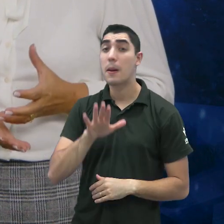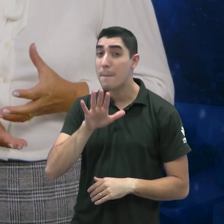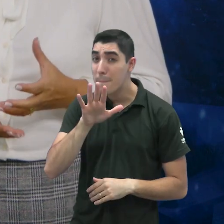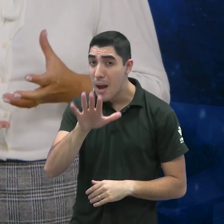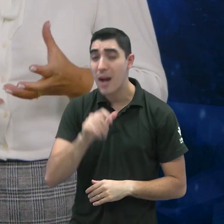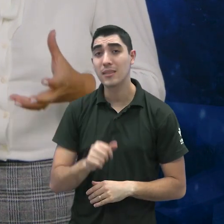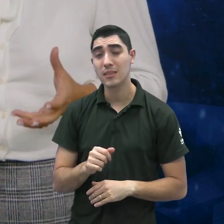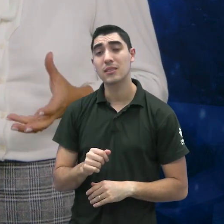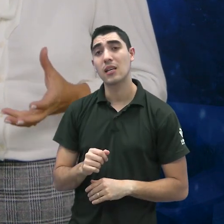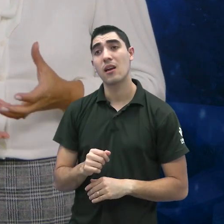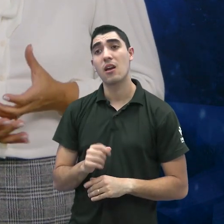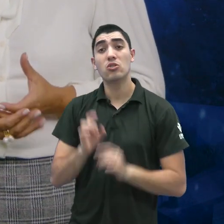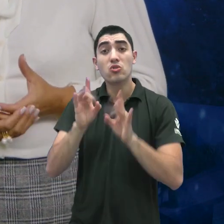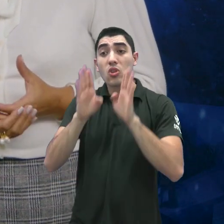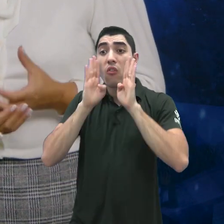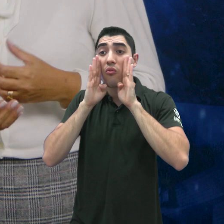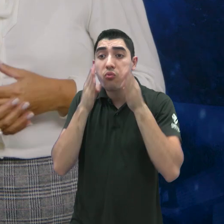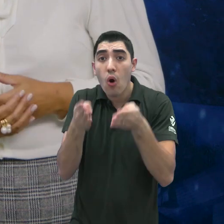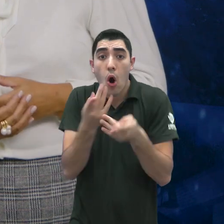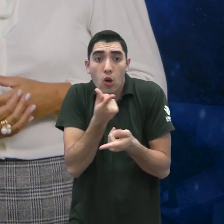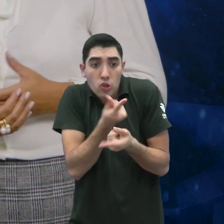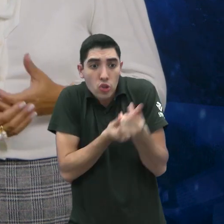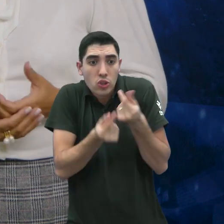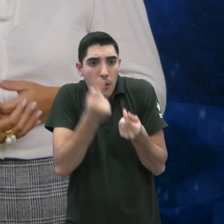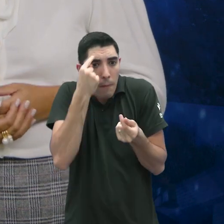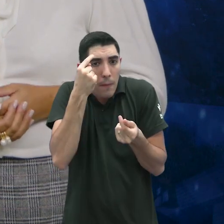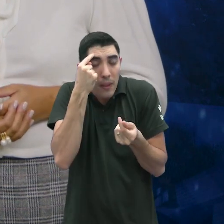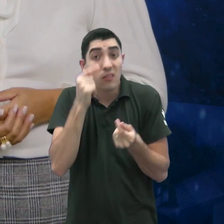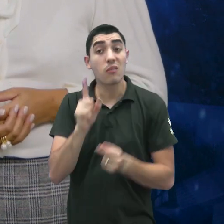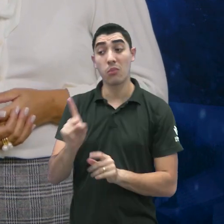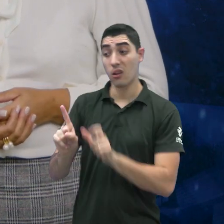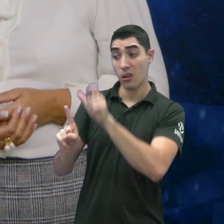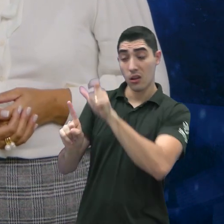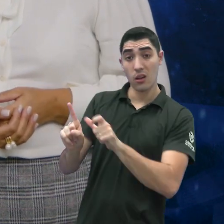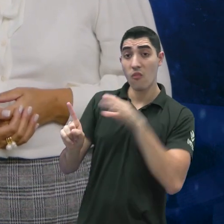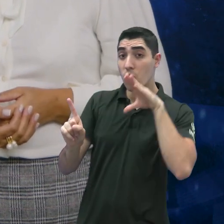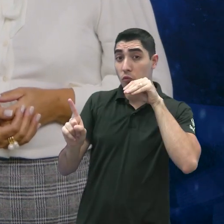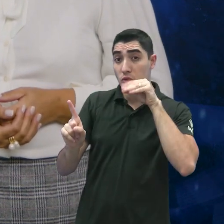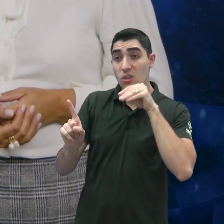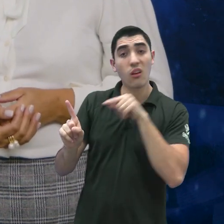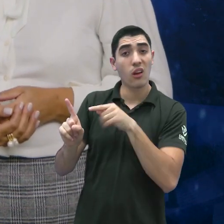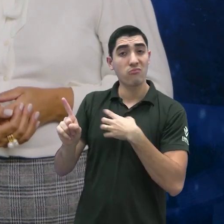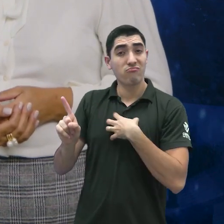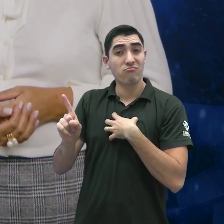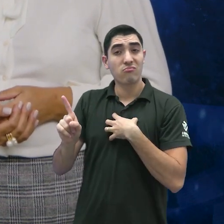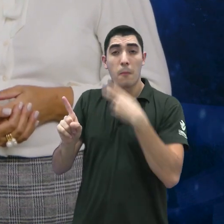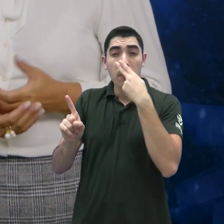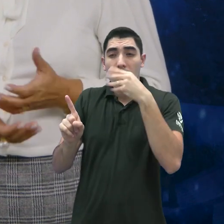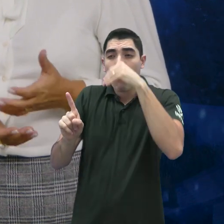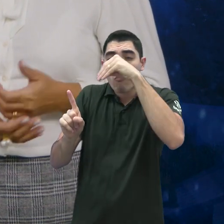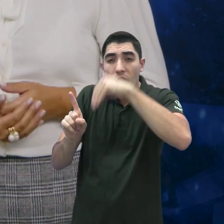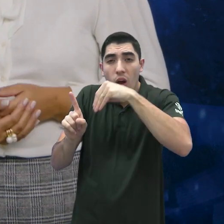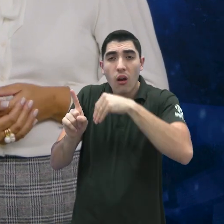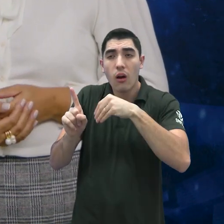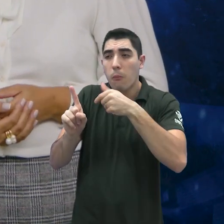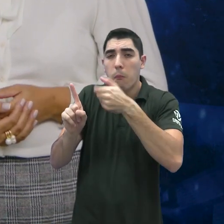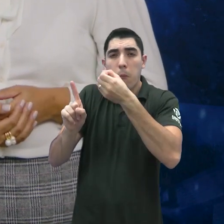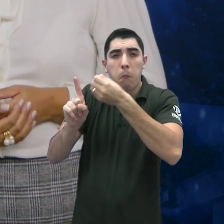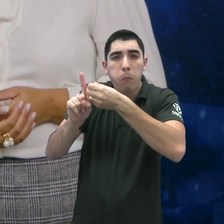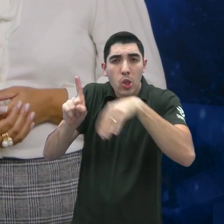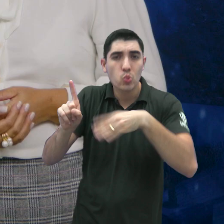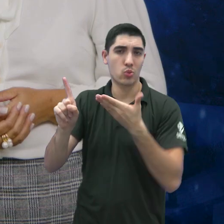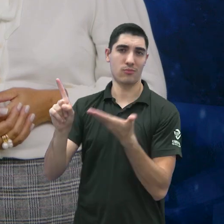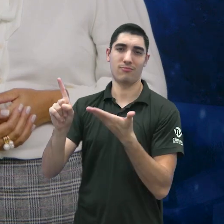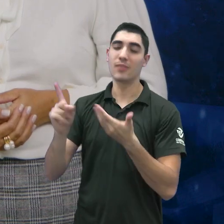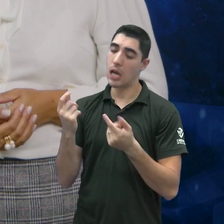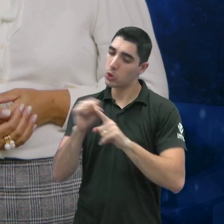buscado, né, sempre o lucro e o trabalhador fica ali numa situação realmente de precariedade. Então eu penso que a sociedade precisa